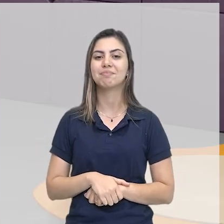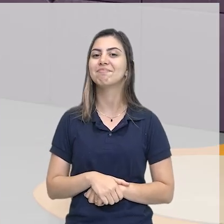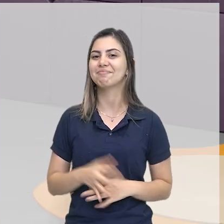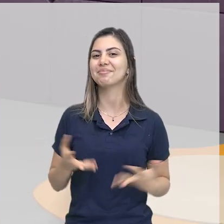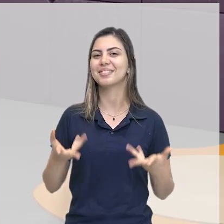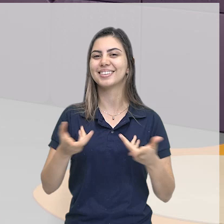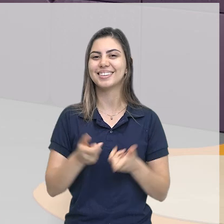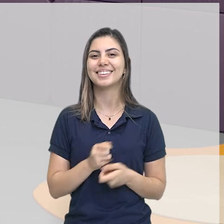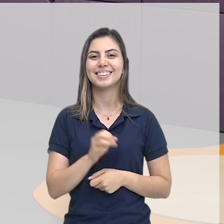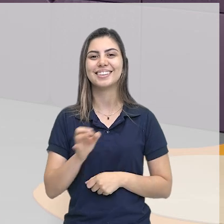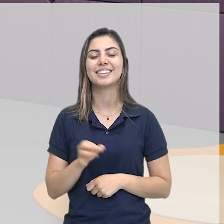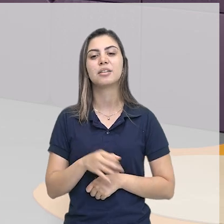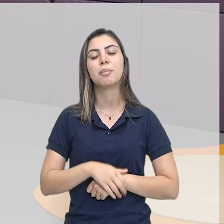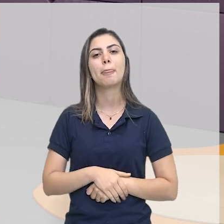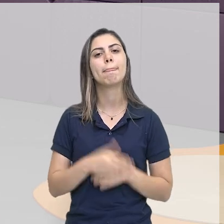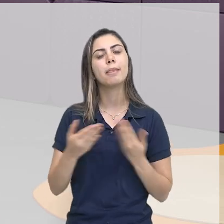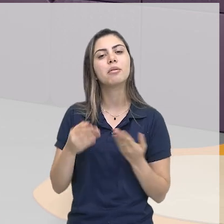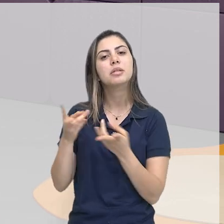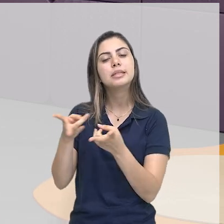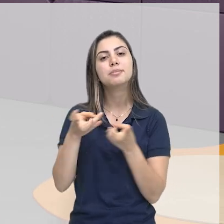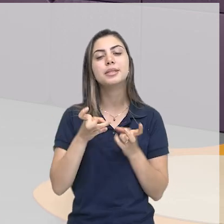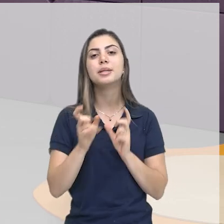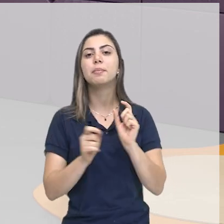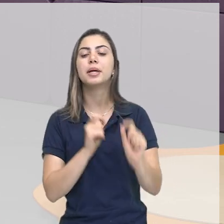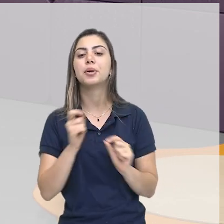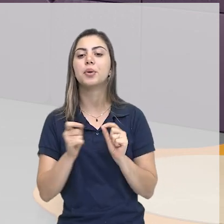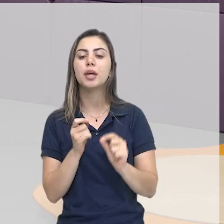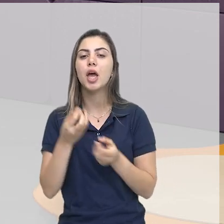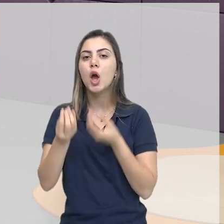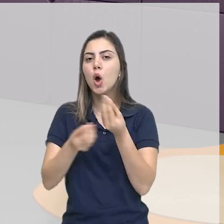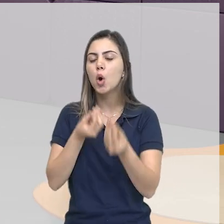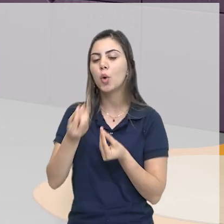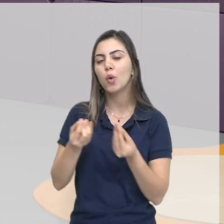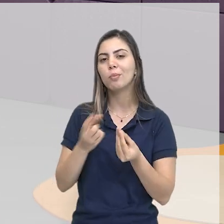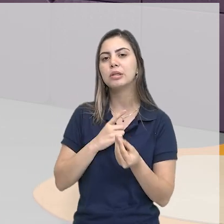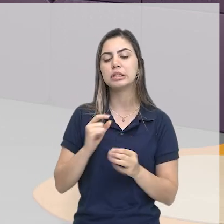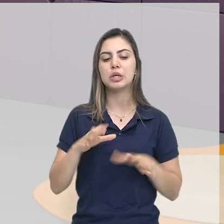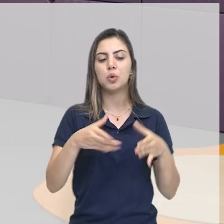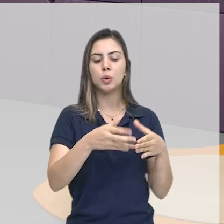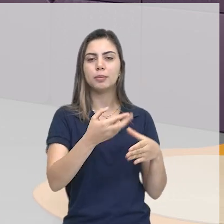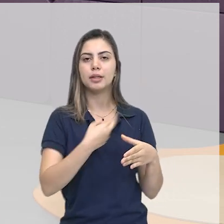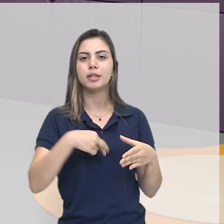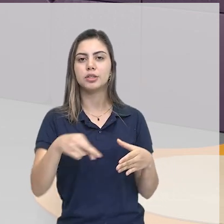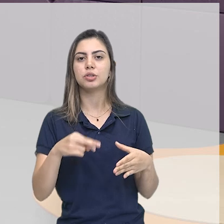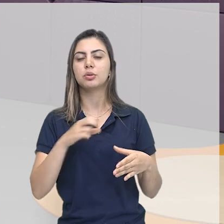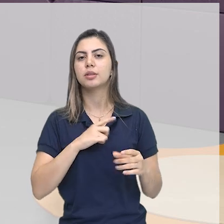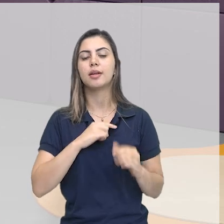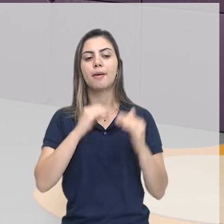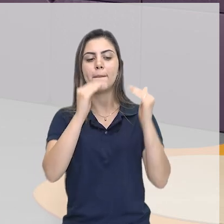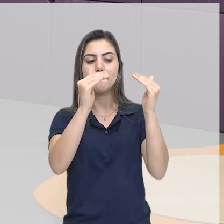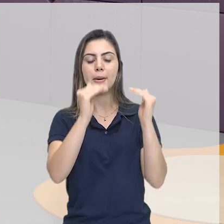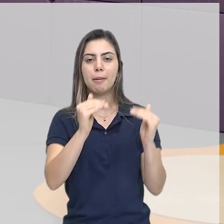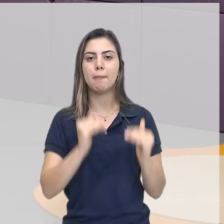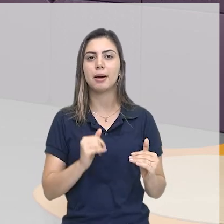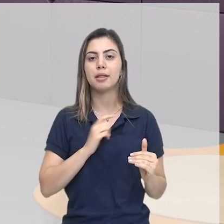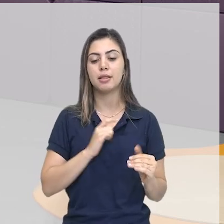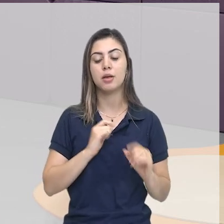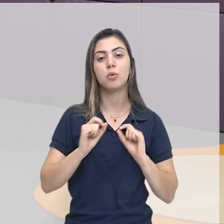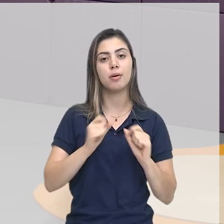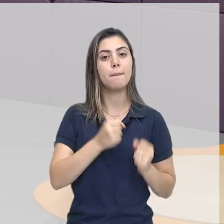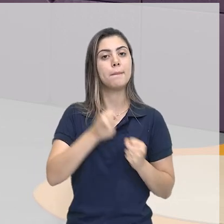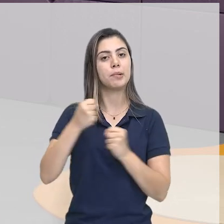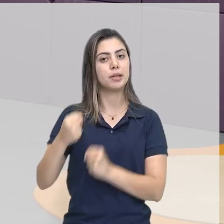Maravilha. Então a gente conseguiu visualizar um pouco melhor justamente esse processo de fragmentação do